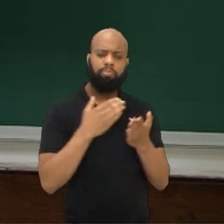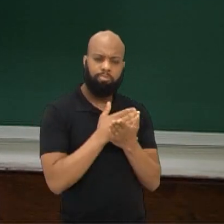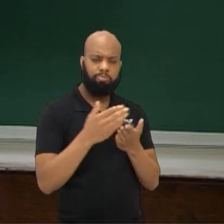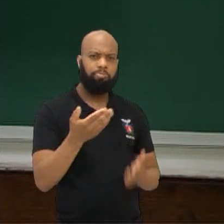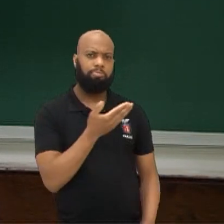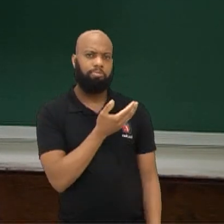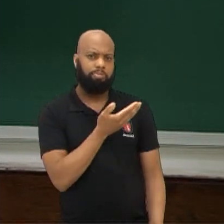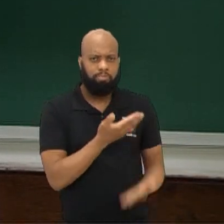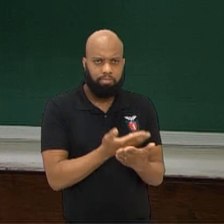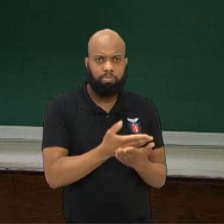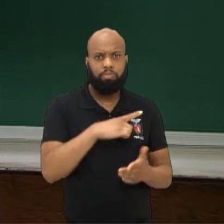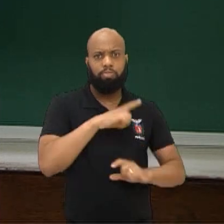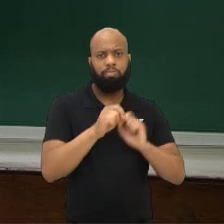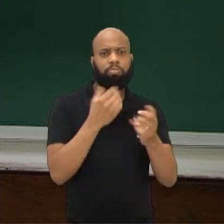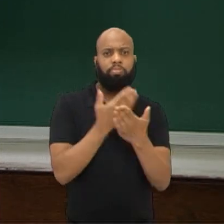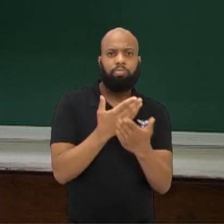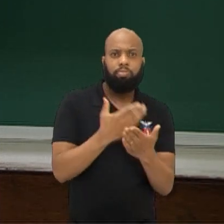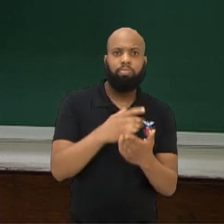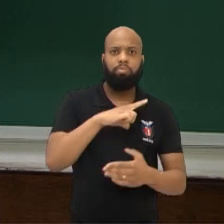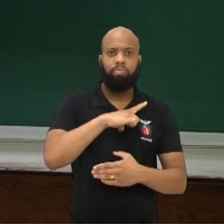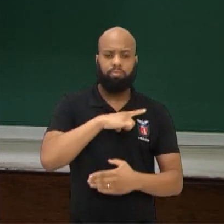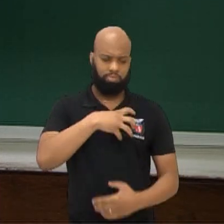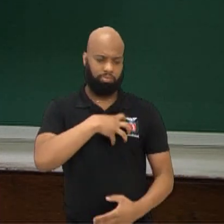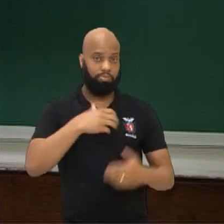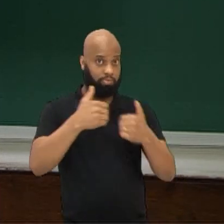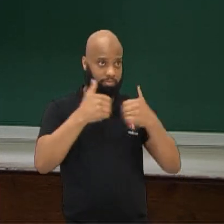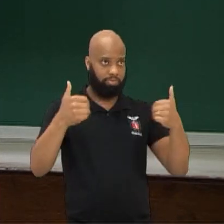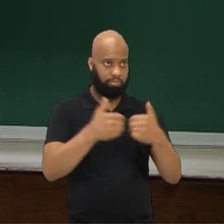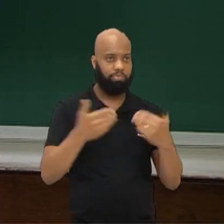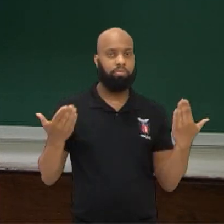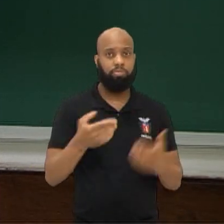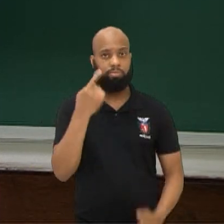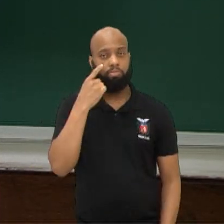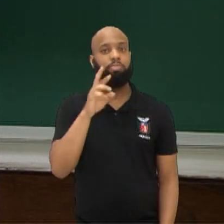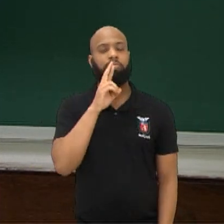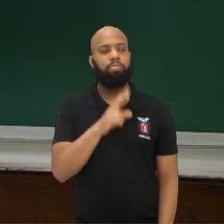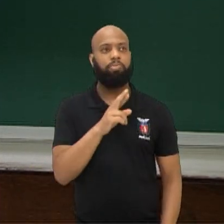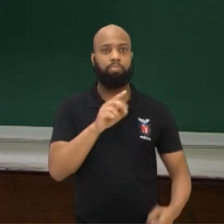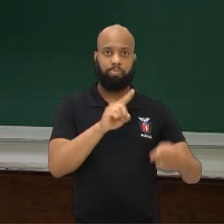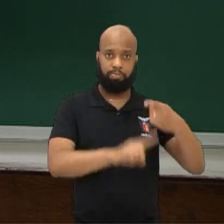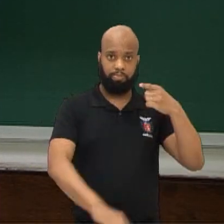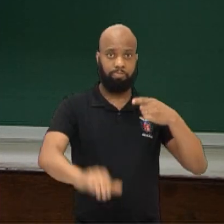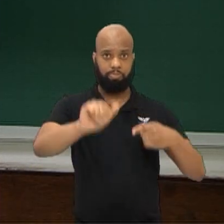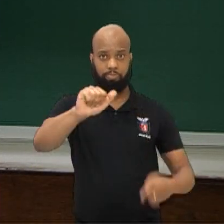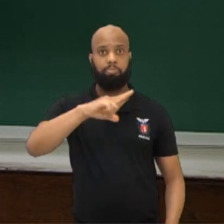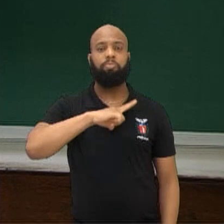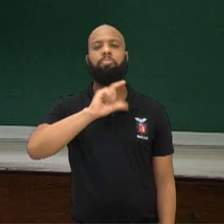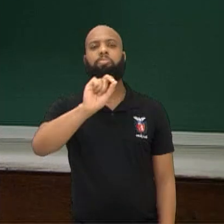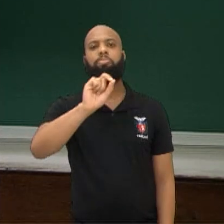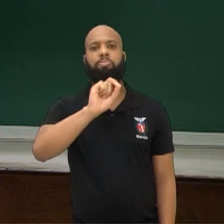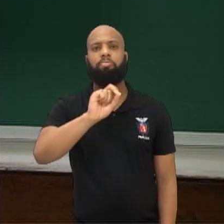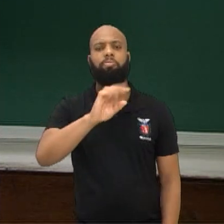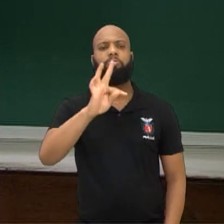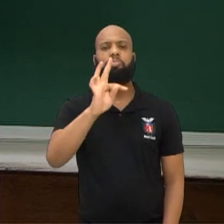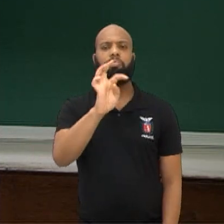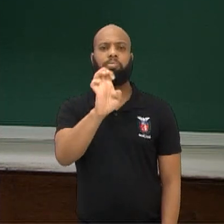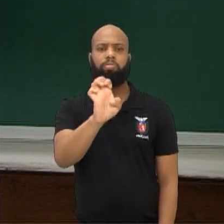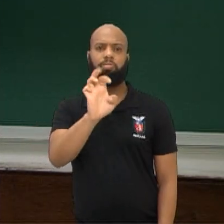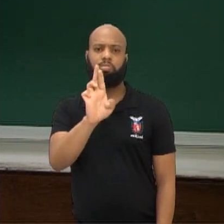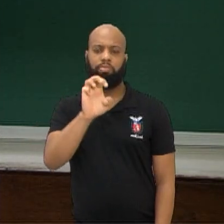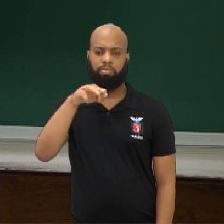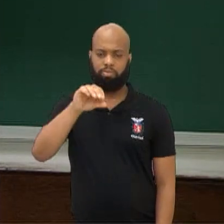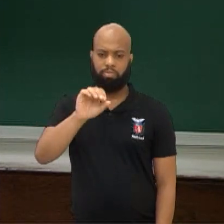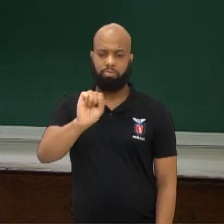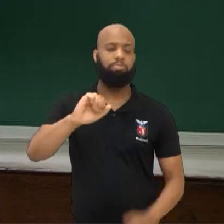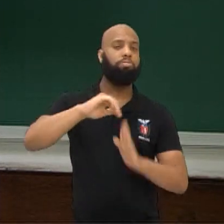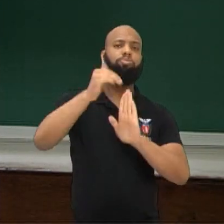aula já a gente viu eles separadamente, né? Então, vamos ver as respostas. Na letra A, os termos é tudo